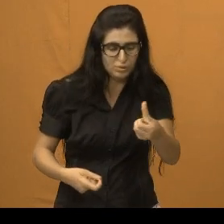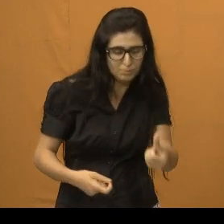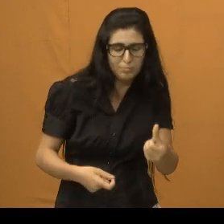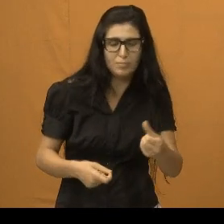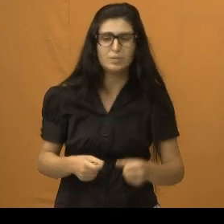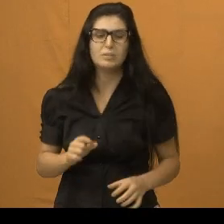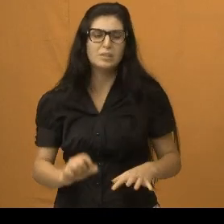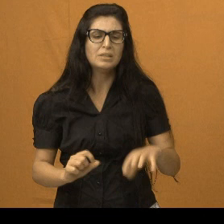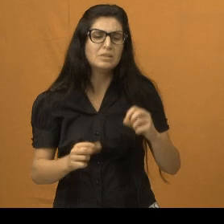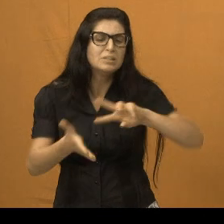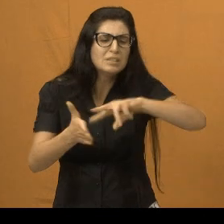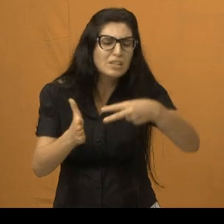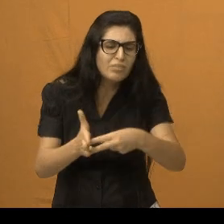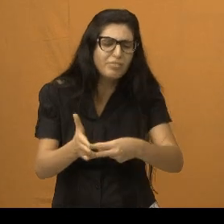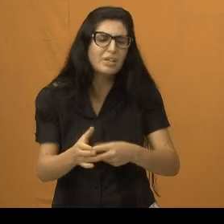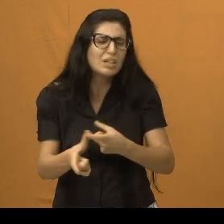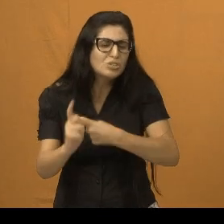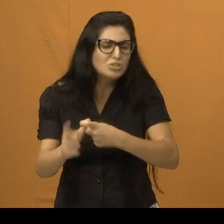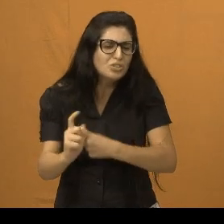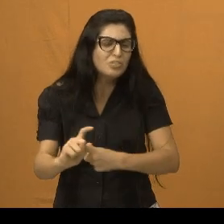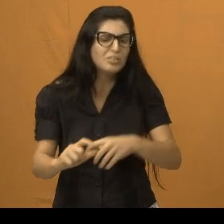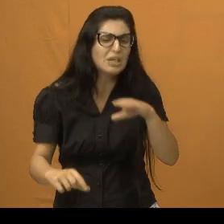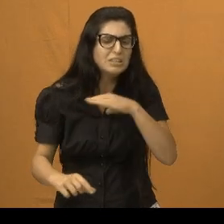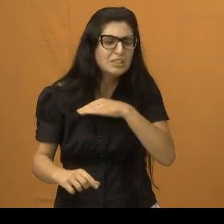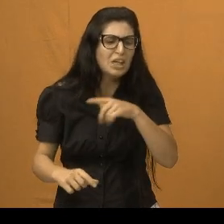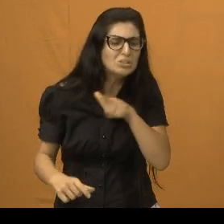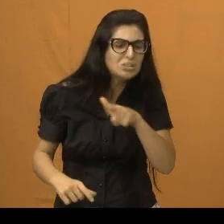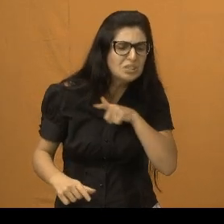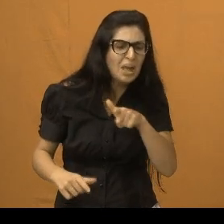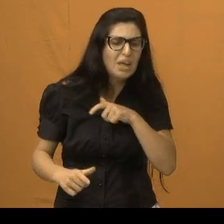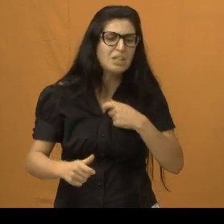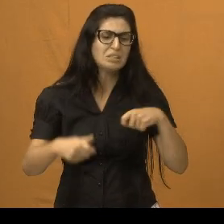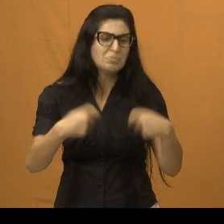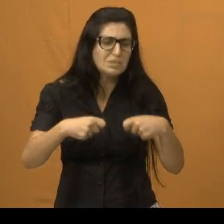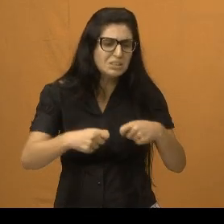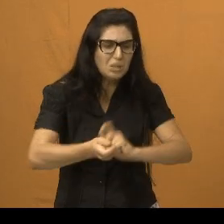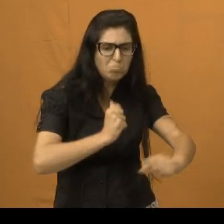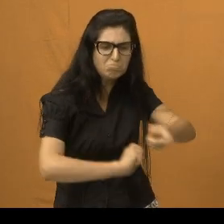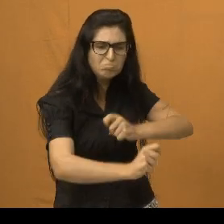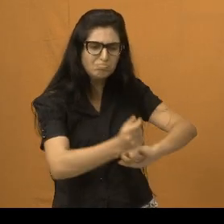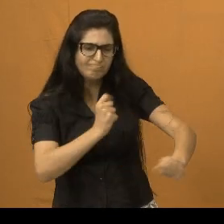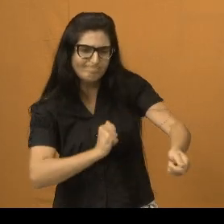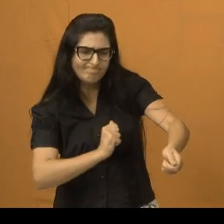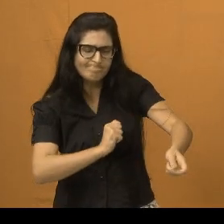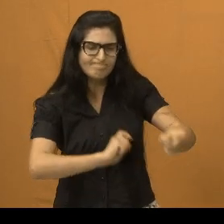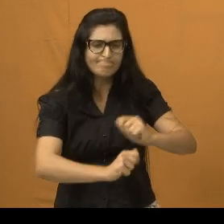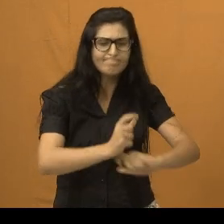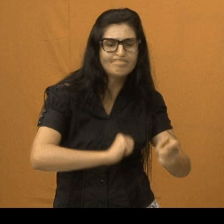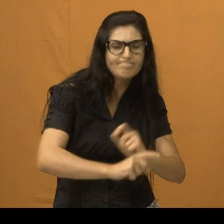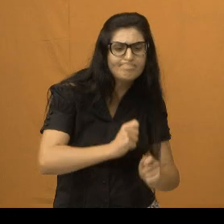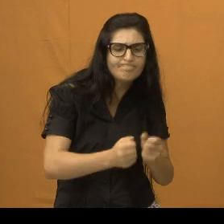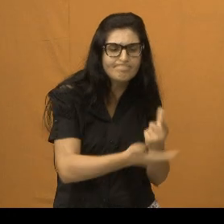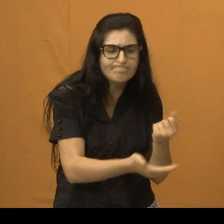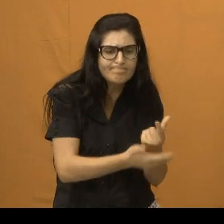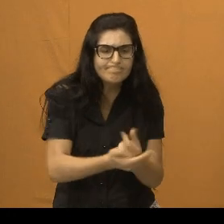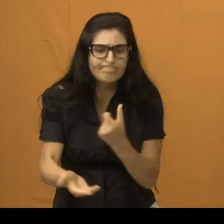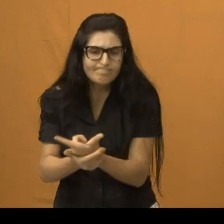e aplicações que o município tem para poder fazer gestão das suas contas, né? Ele tem aplicações desses valores.